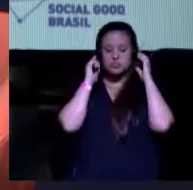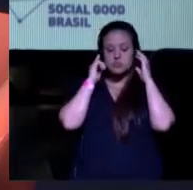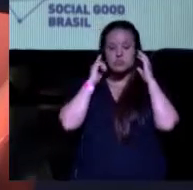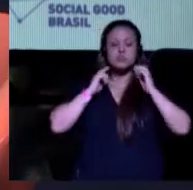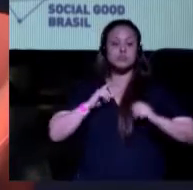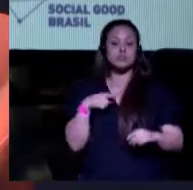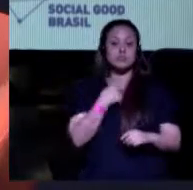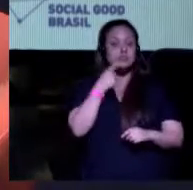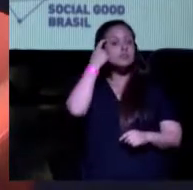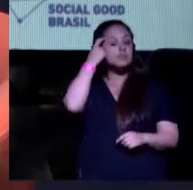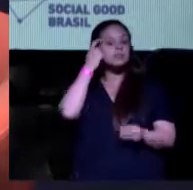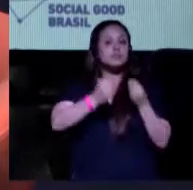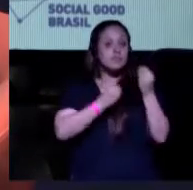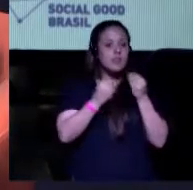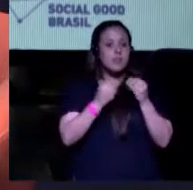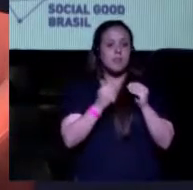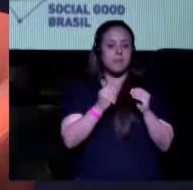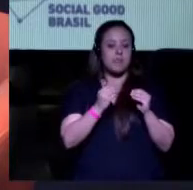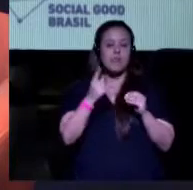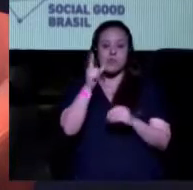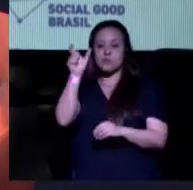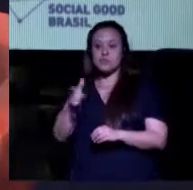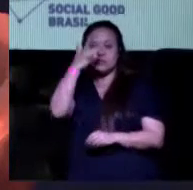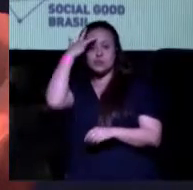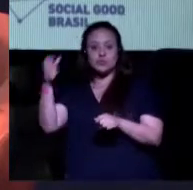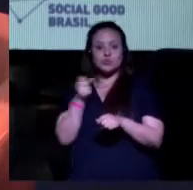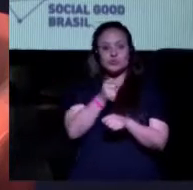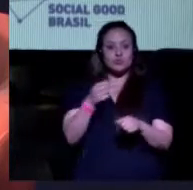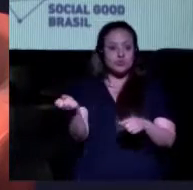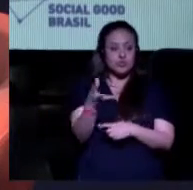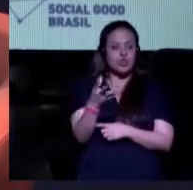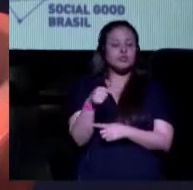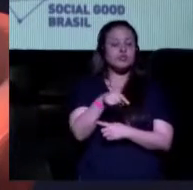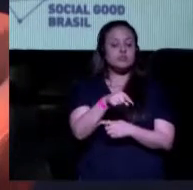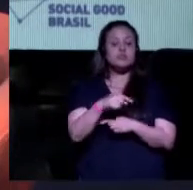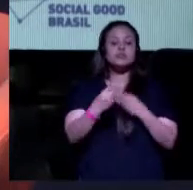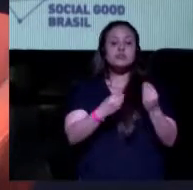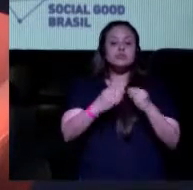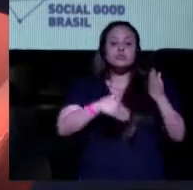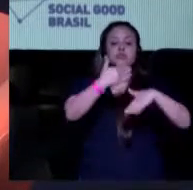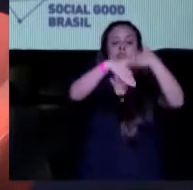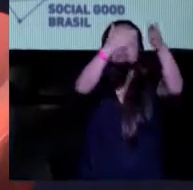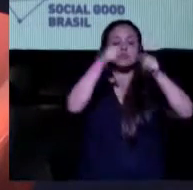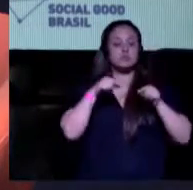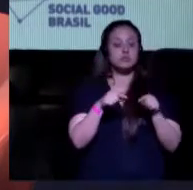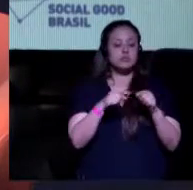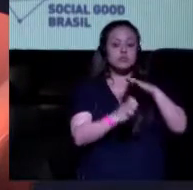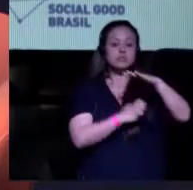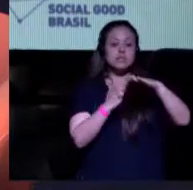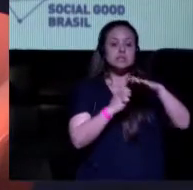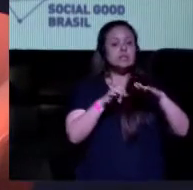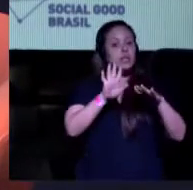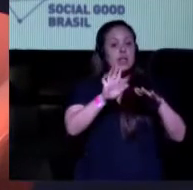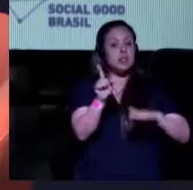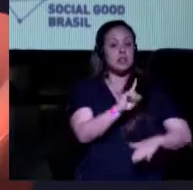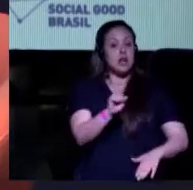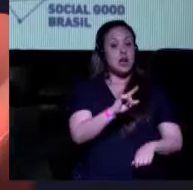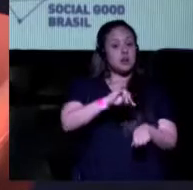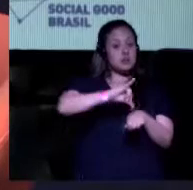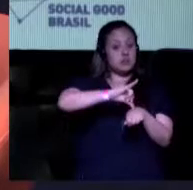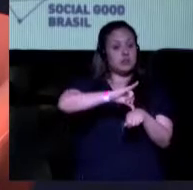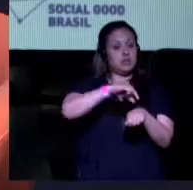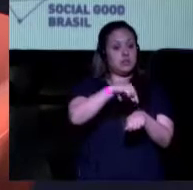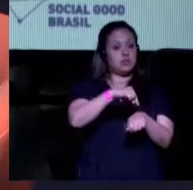cheryl quais são as capacidades que um líder dessas organizações descentralizadas devem ter a coisa do que eu